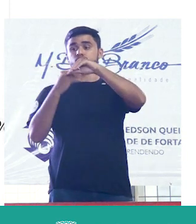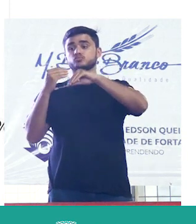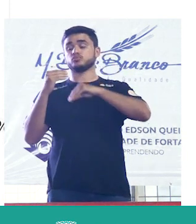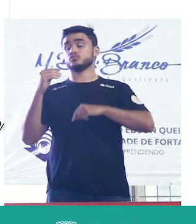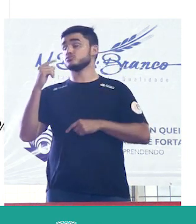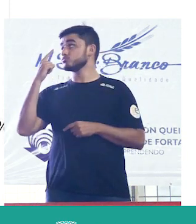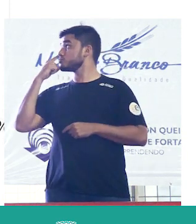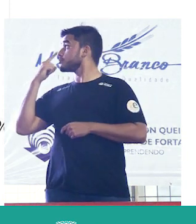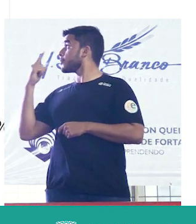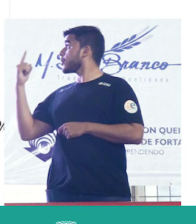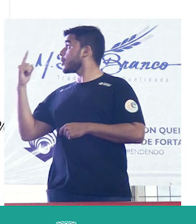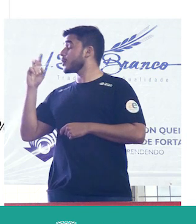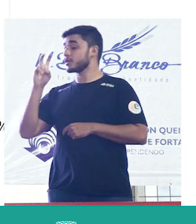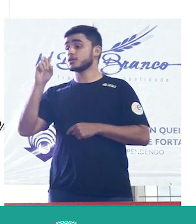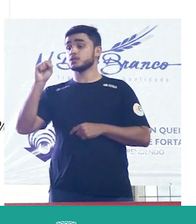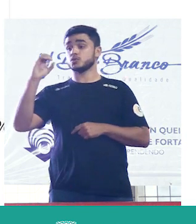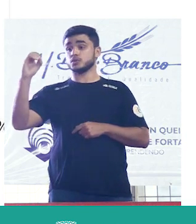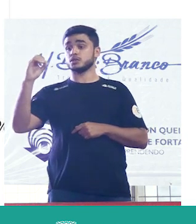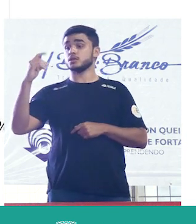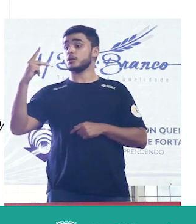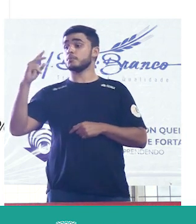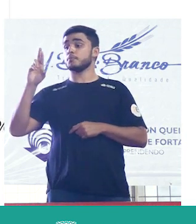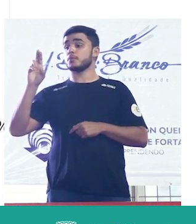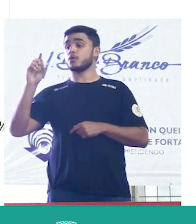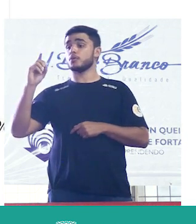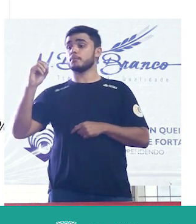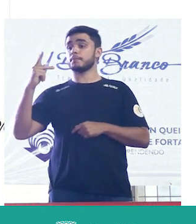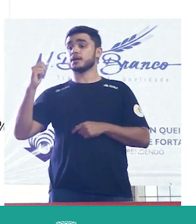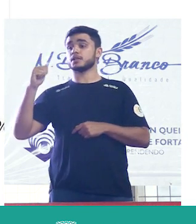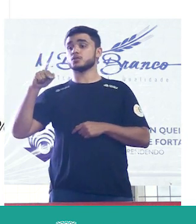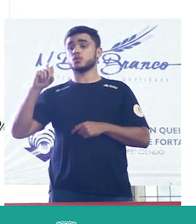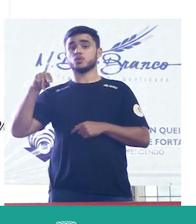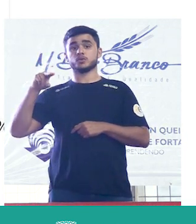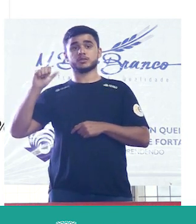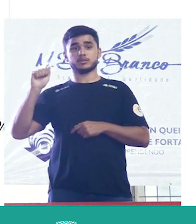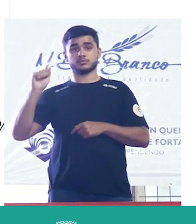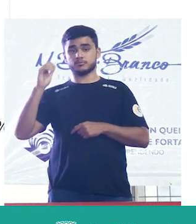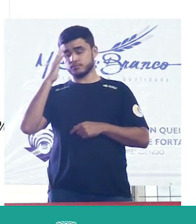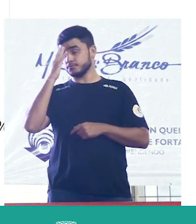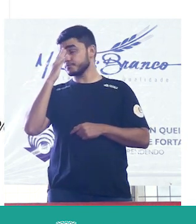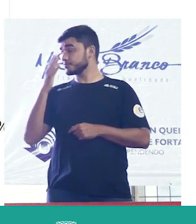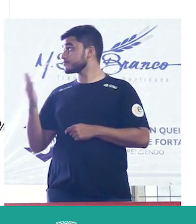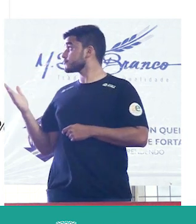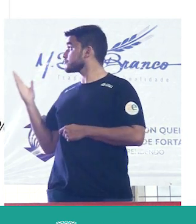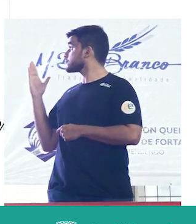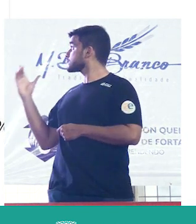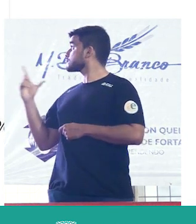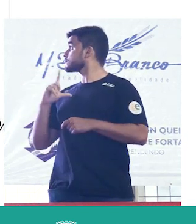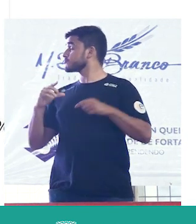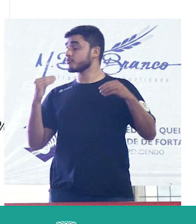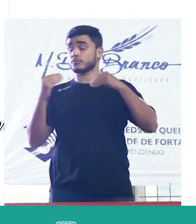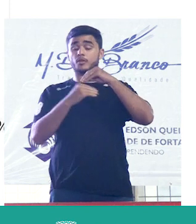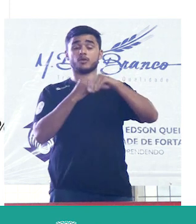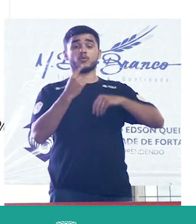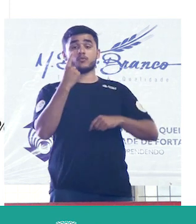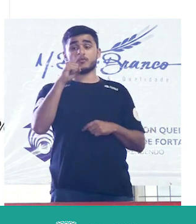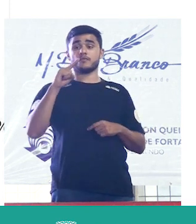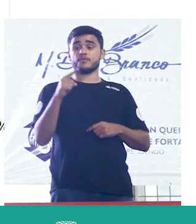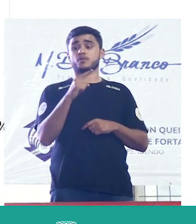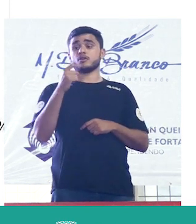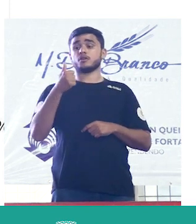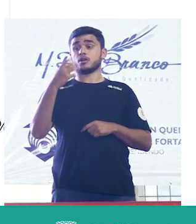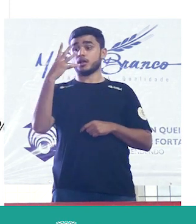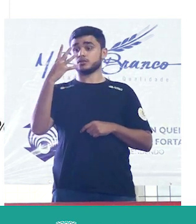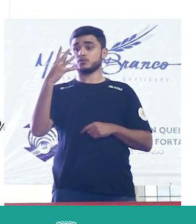reação. A questão me disse que a massa de bisfenol produzida foi 1,14 kg,